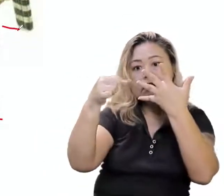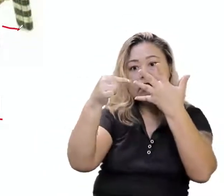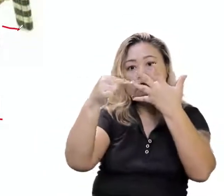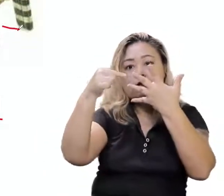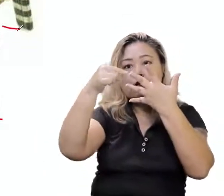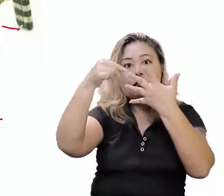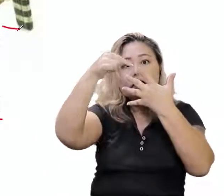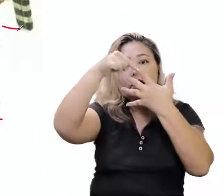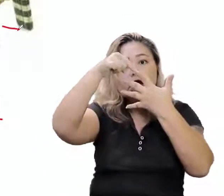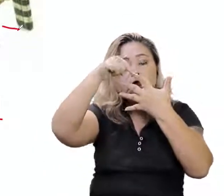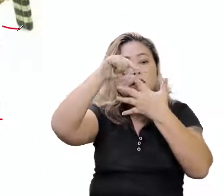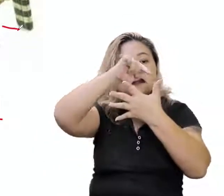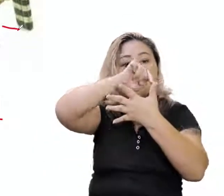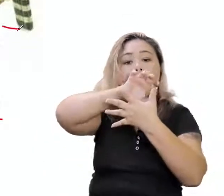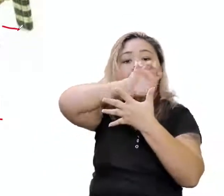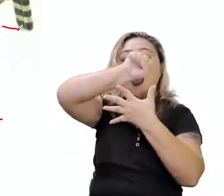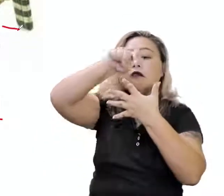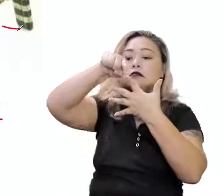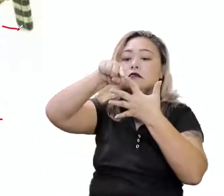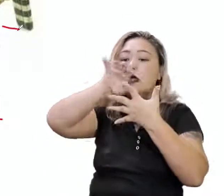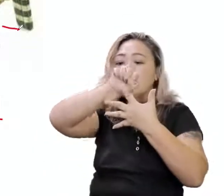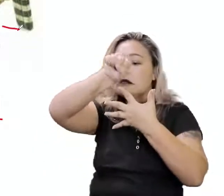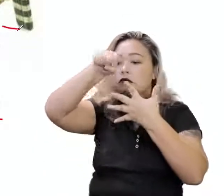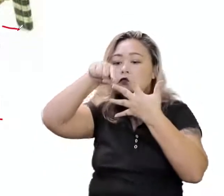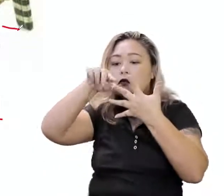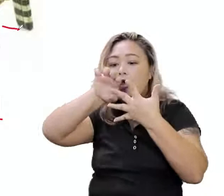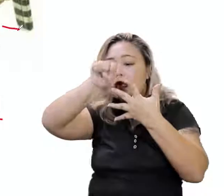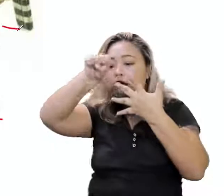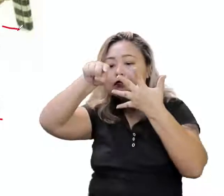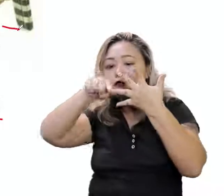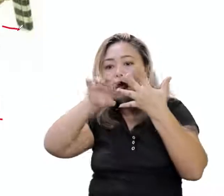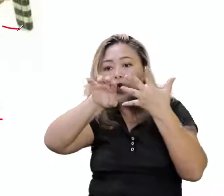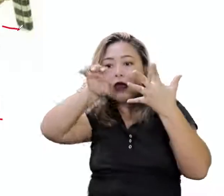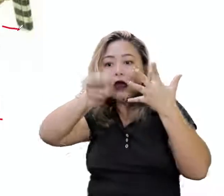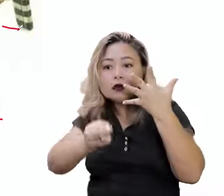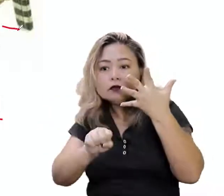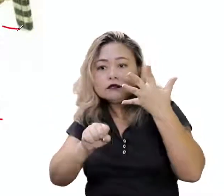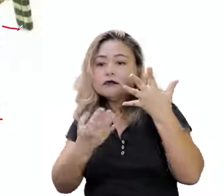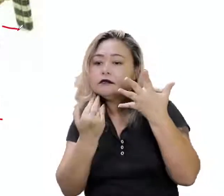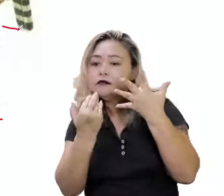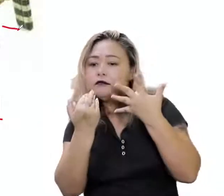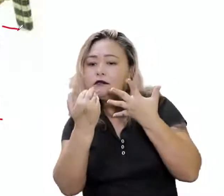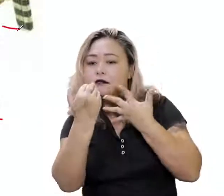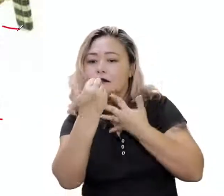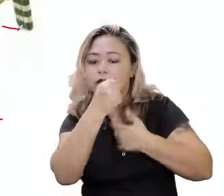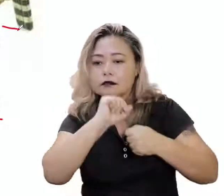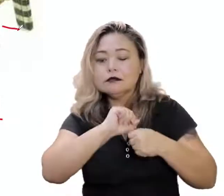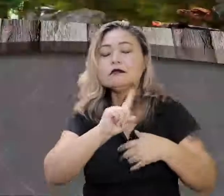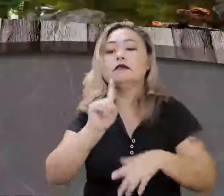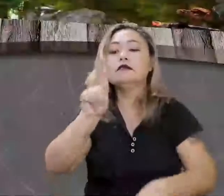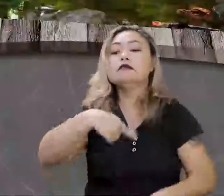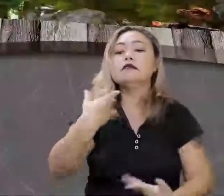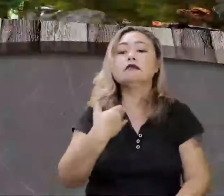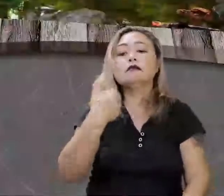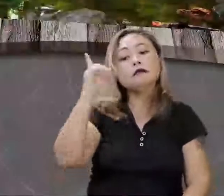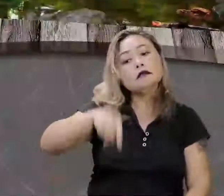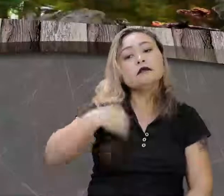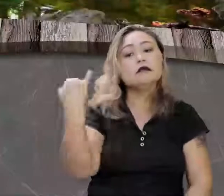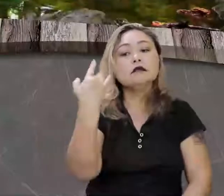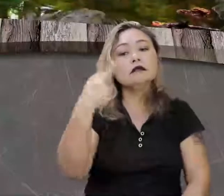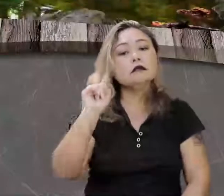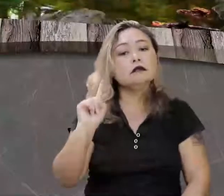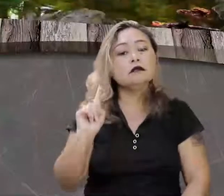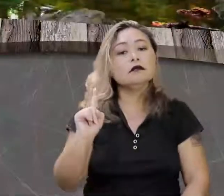vai servir de alimento para outro. Agora, o que é interessante a gente falar dentro da compreensão de uma cadeia alimentar? Olha aqui para mim.